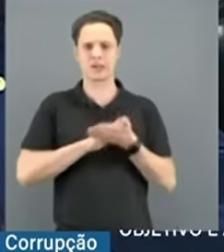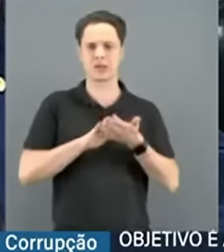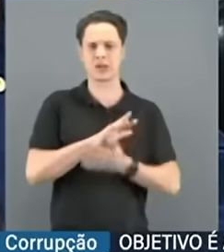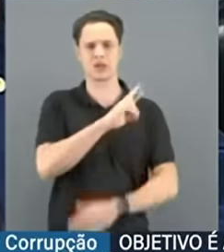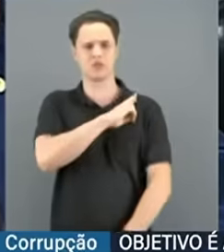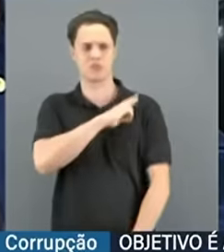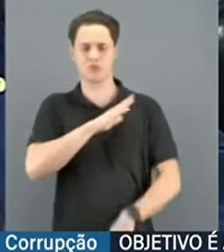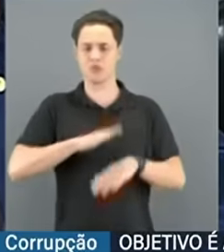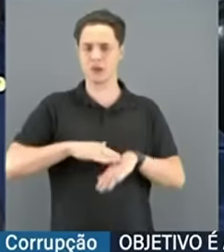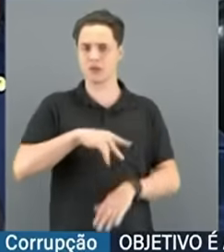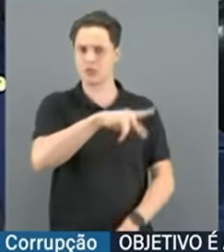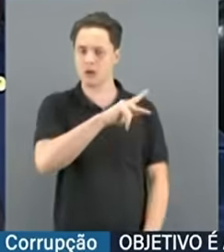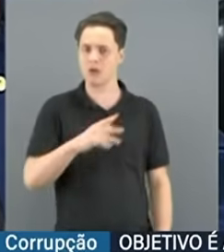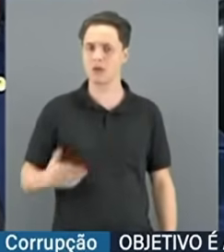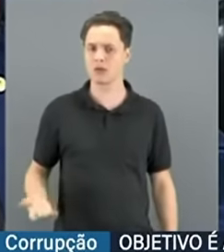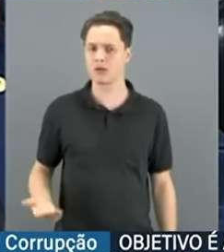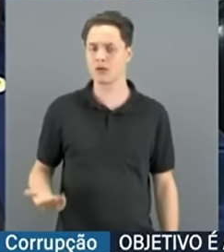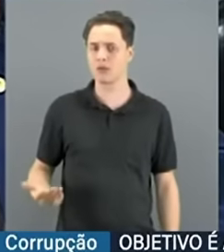lhe cabiam,